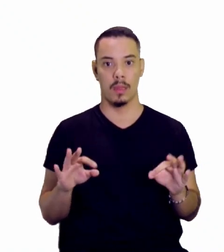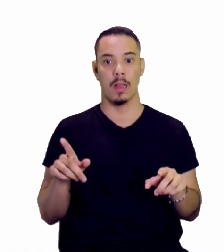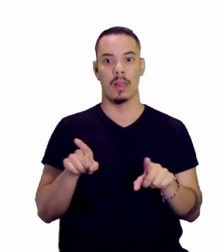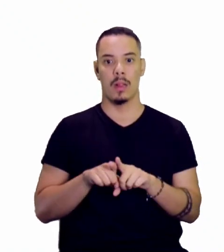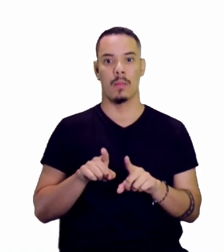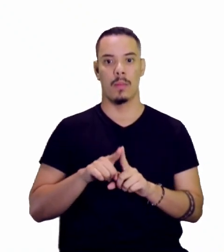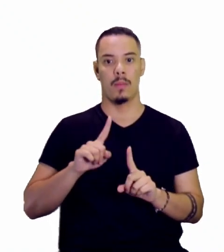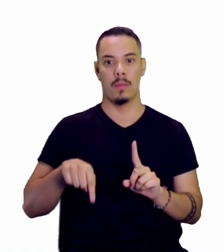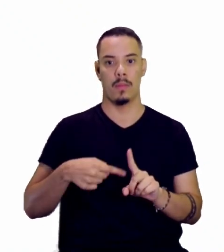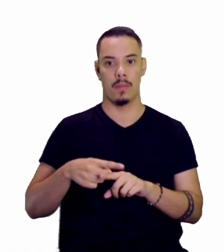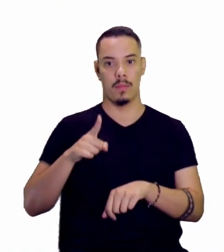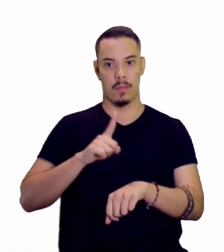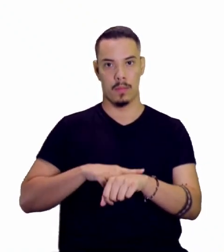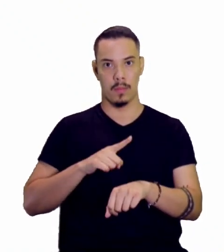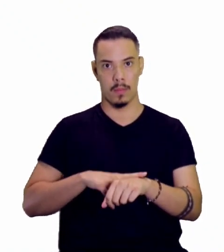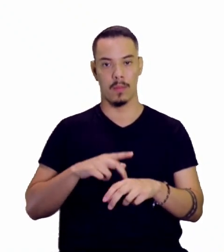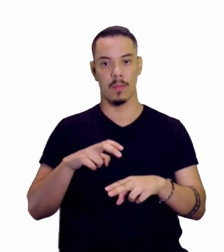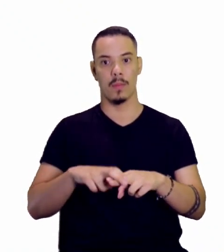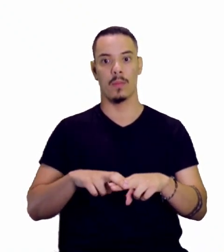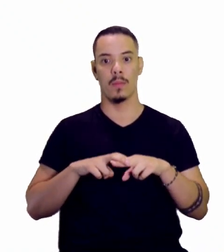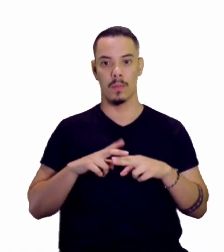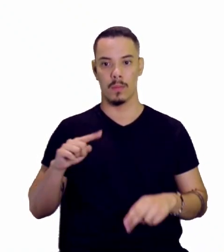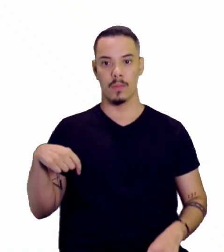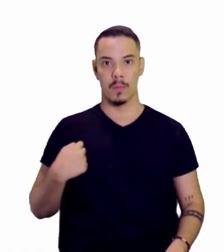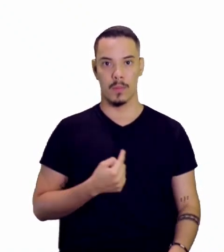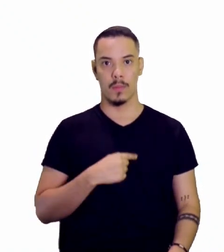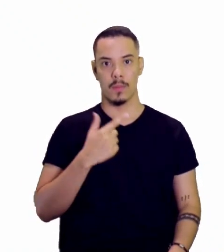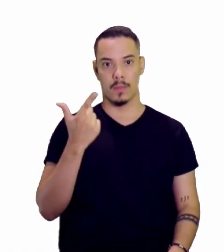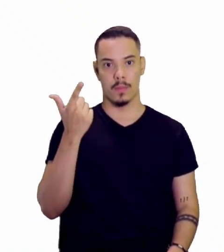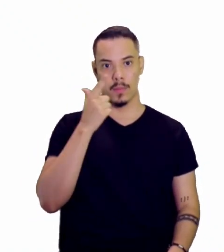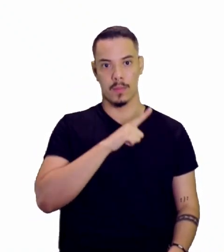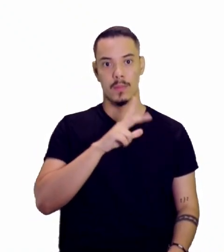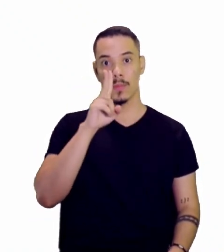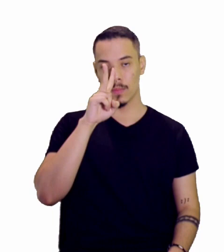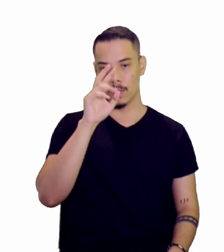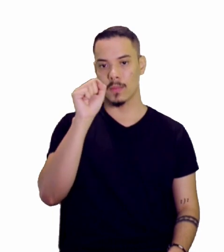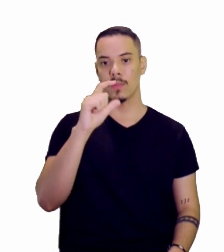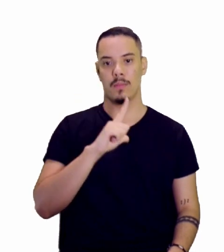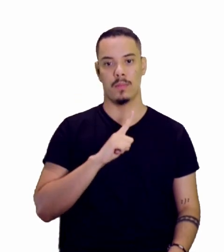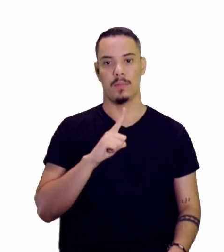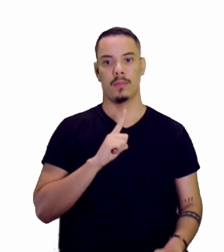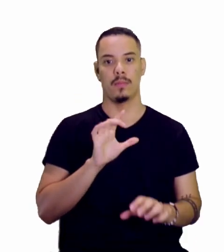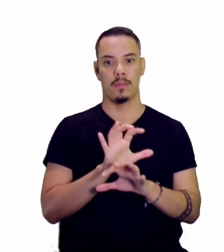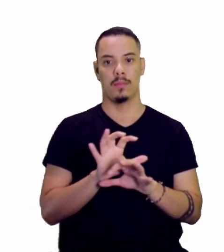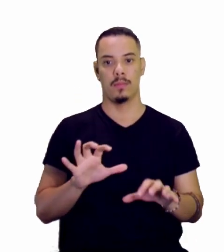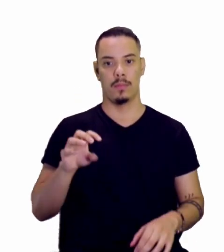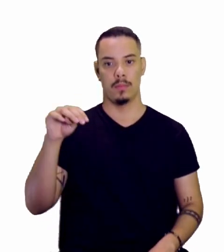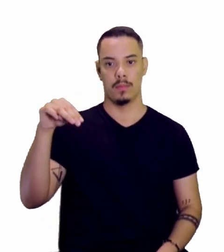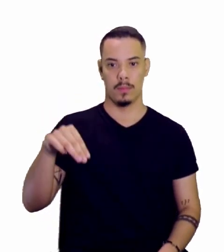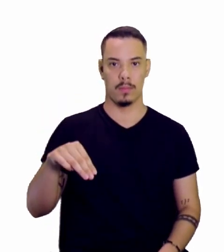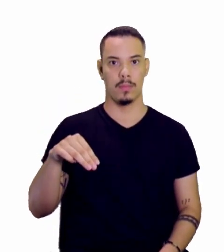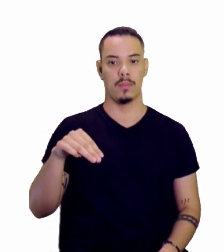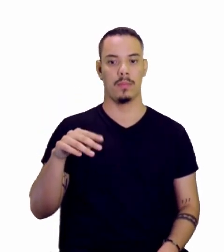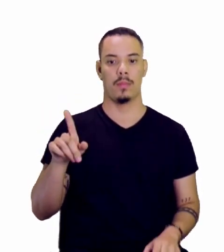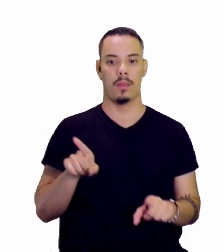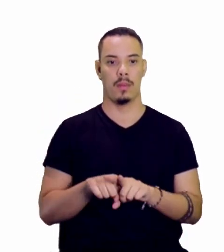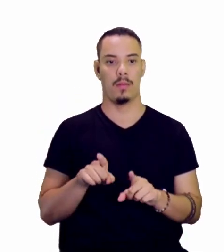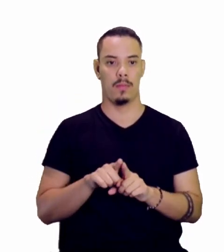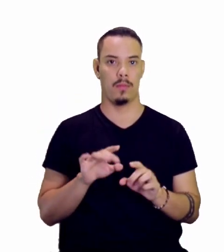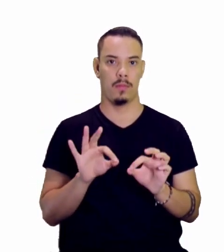tempo. Aceleração tem distância e tempo. E força tem massa, distância e tempo,